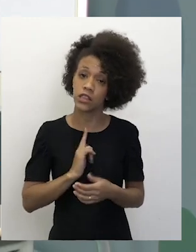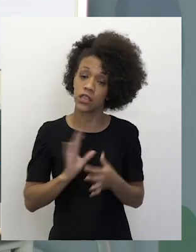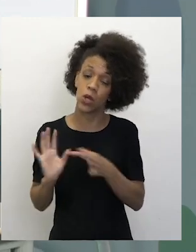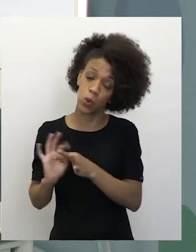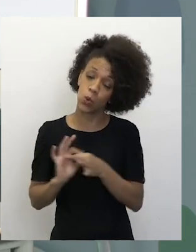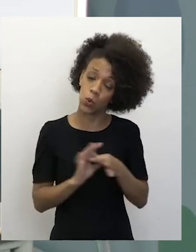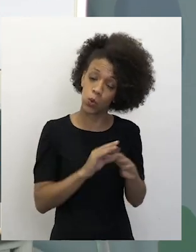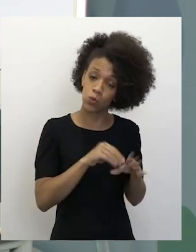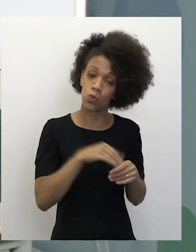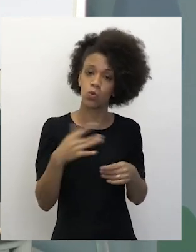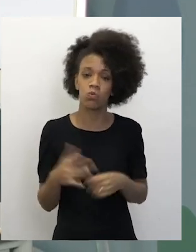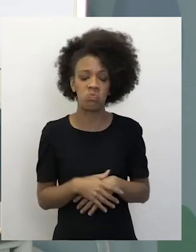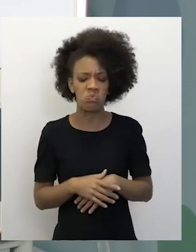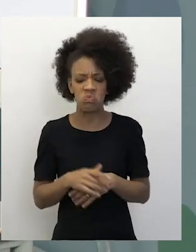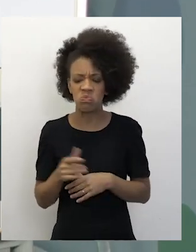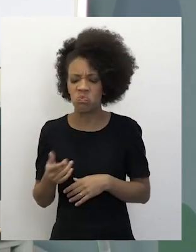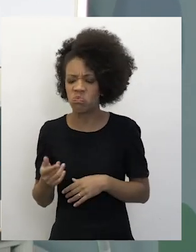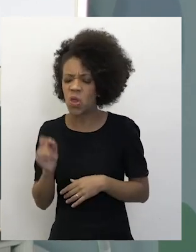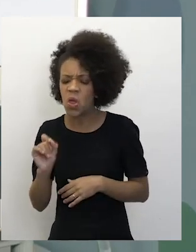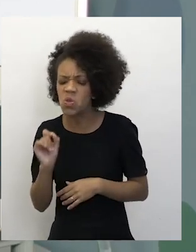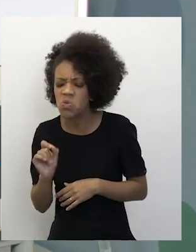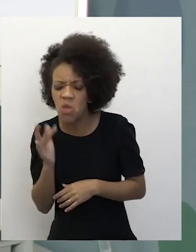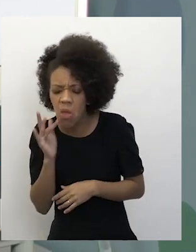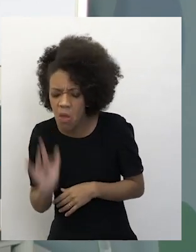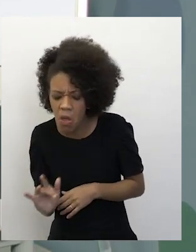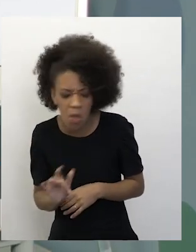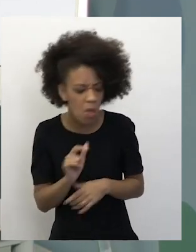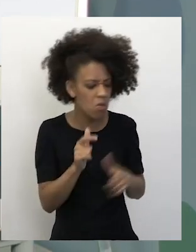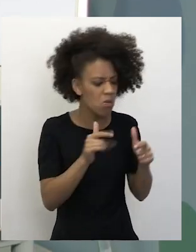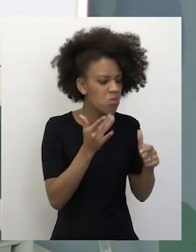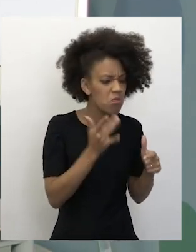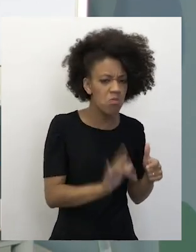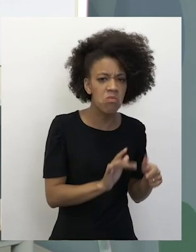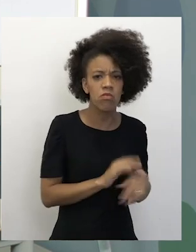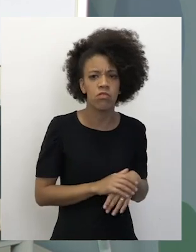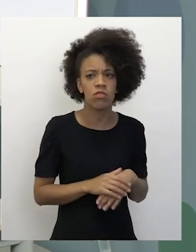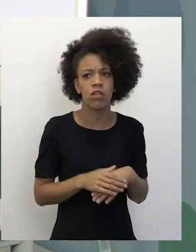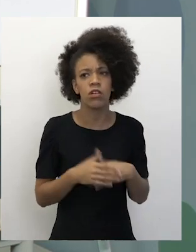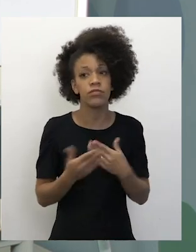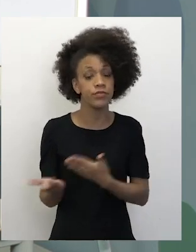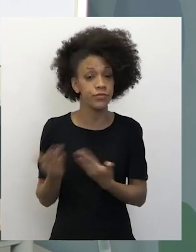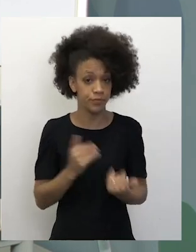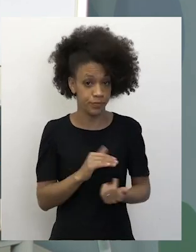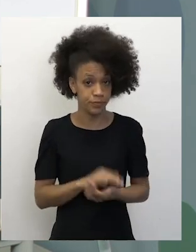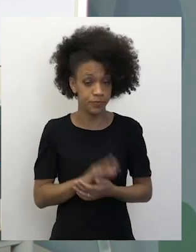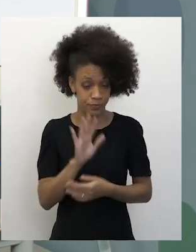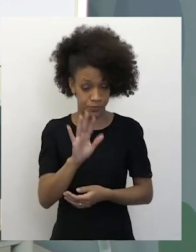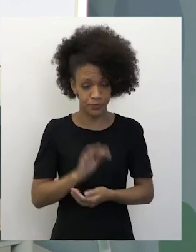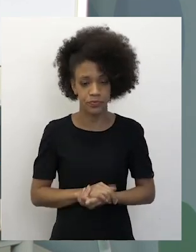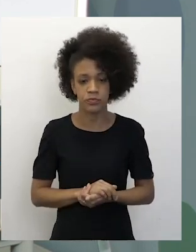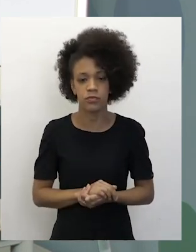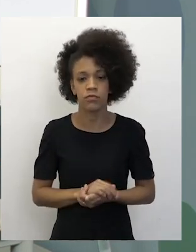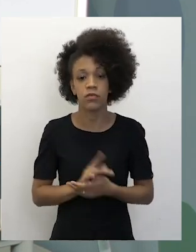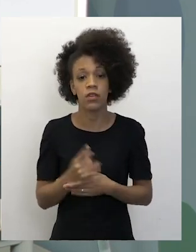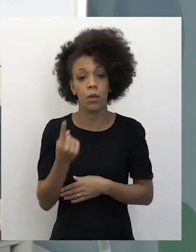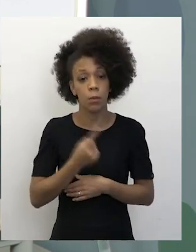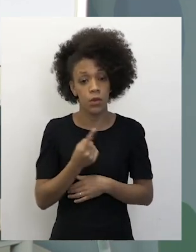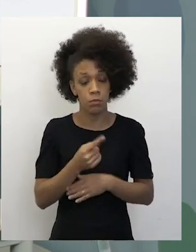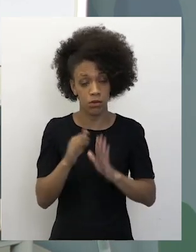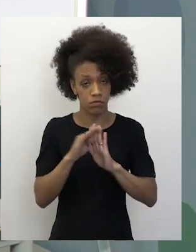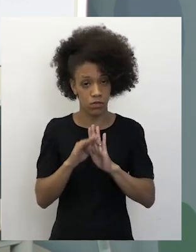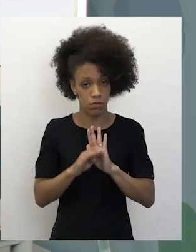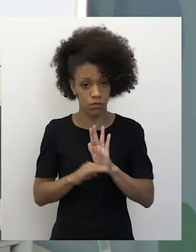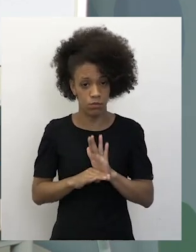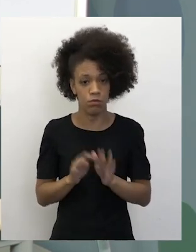né OK se não sei quê que vem não sei onde é não sei coco Olha só nós não sei como Olha só gente funciona assim vamos comer falar